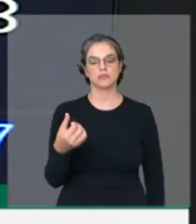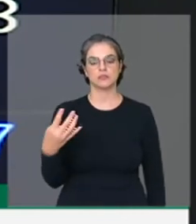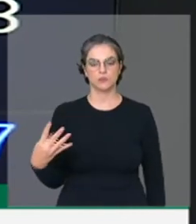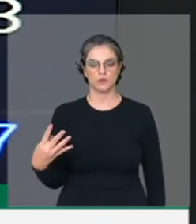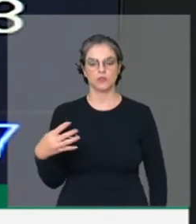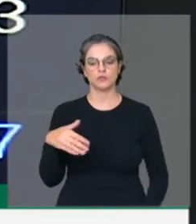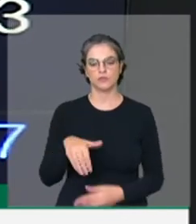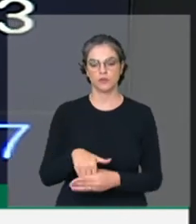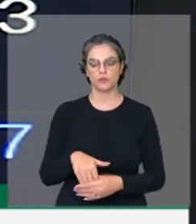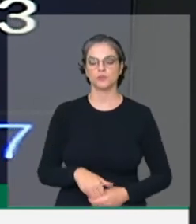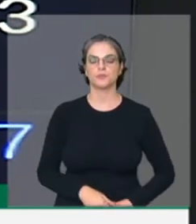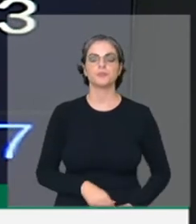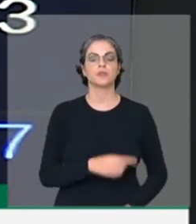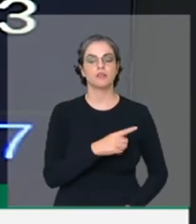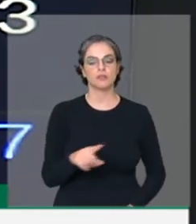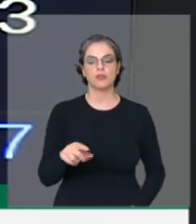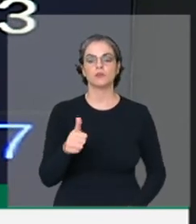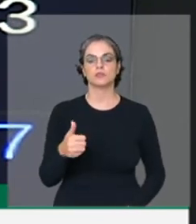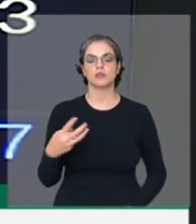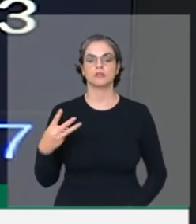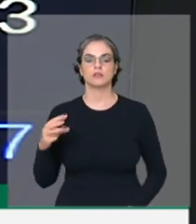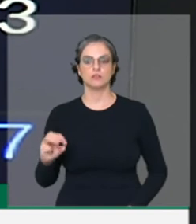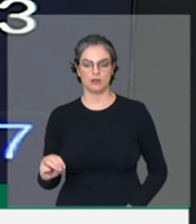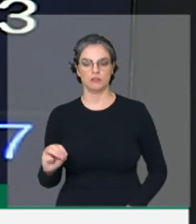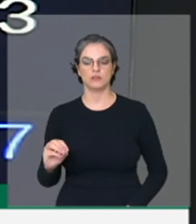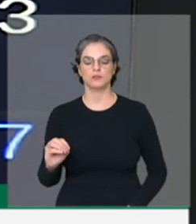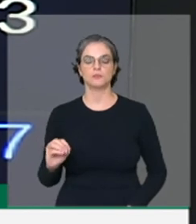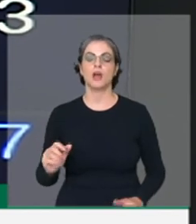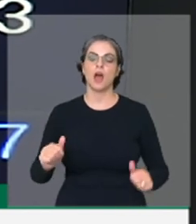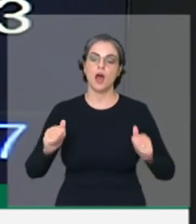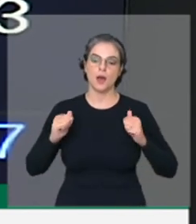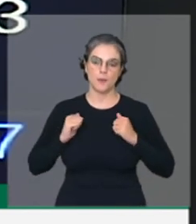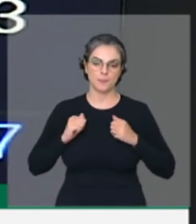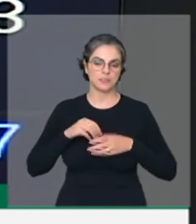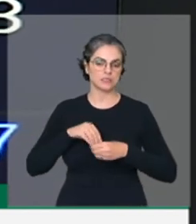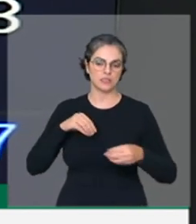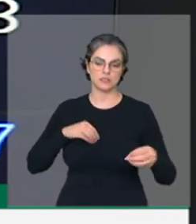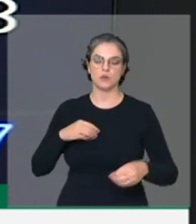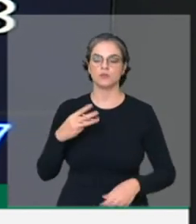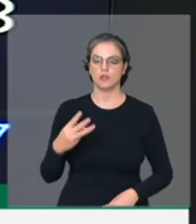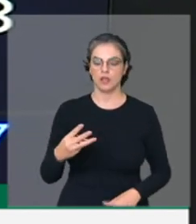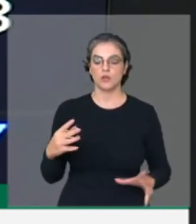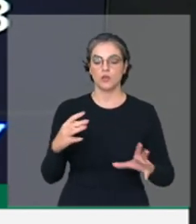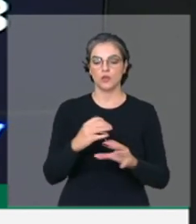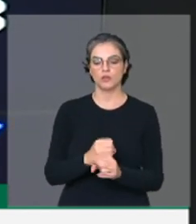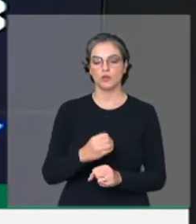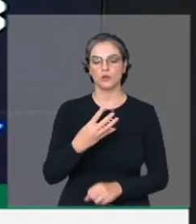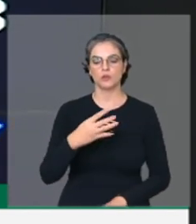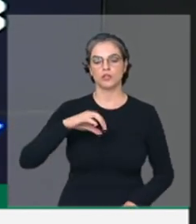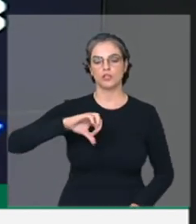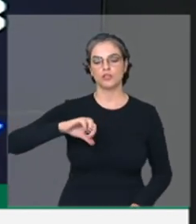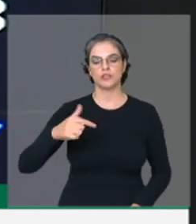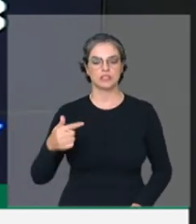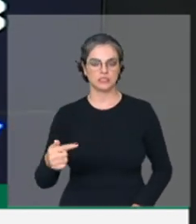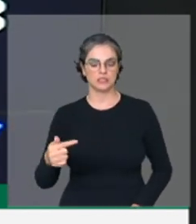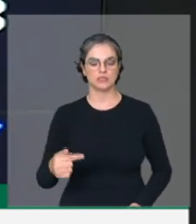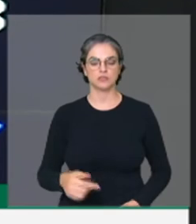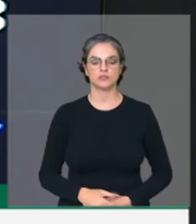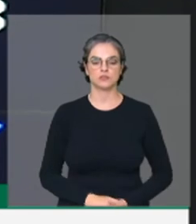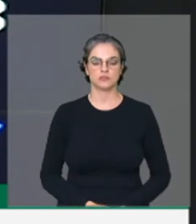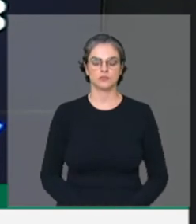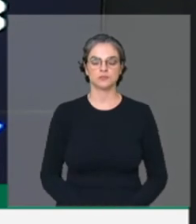364 votos. Não, 130. Abstenção, 3. Total, 497.